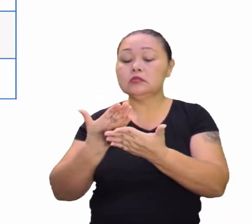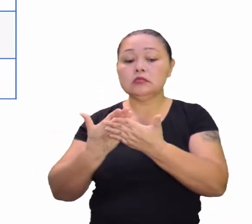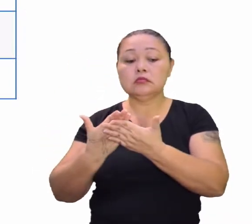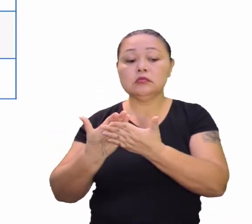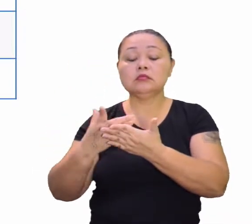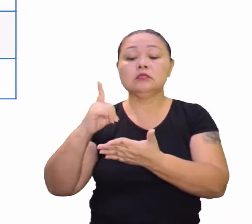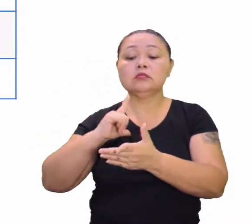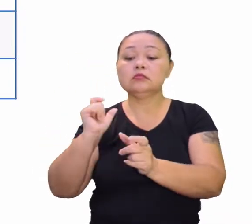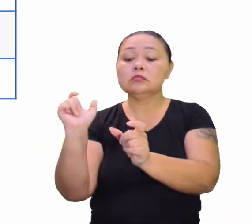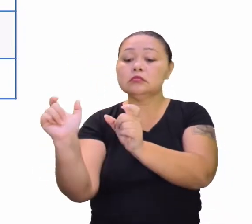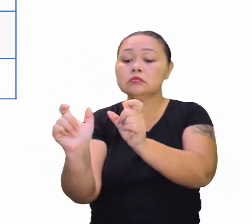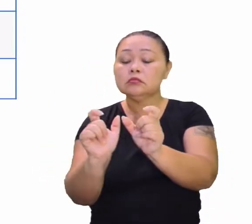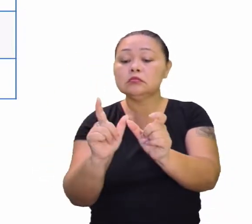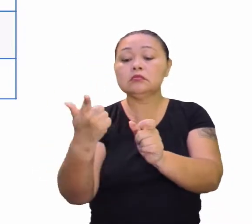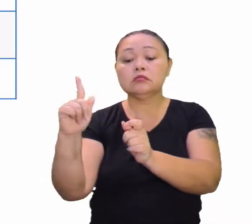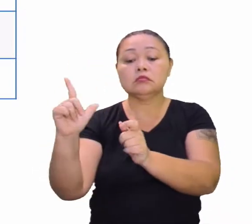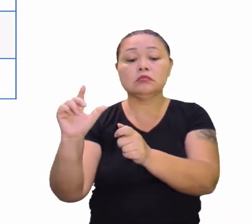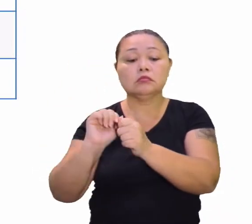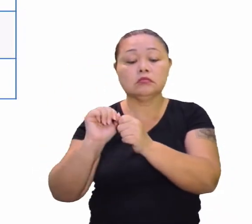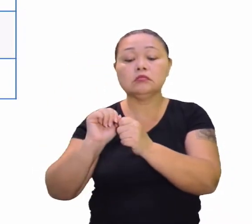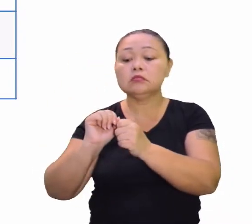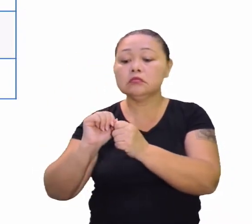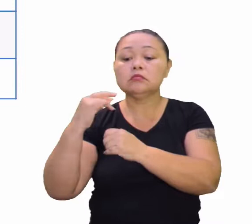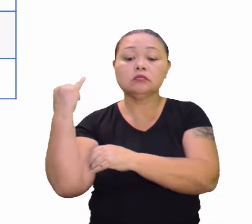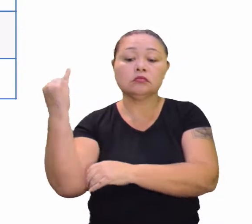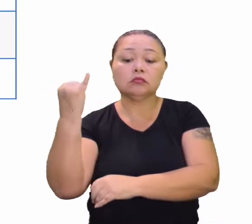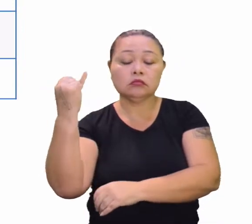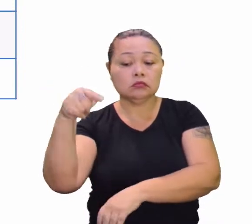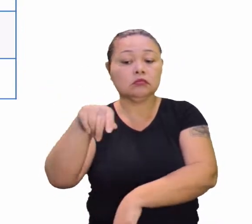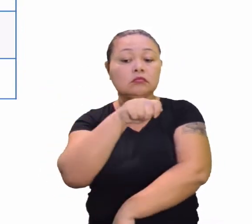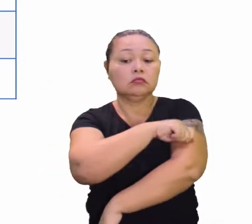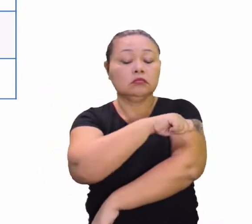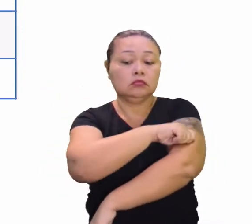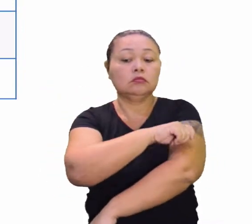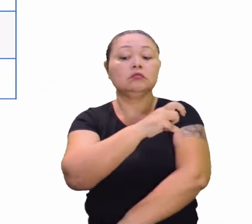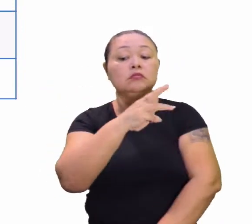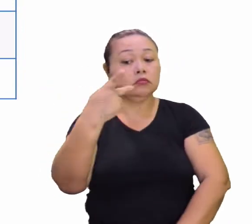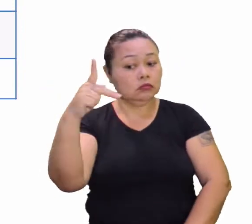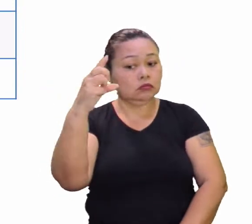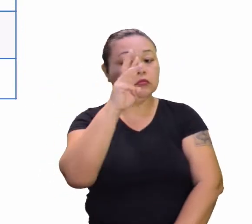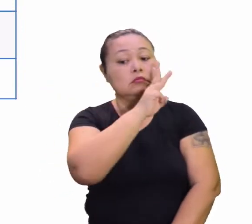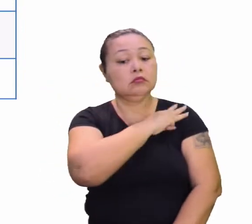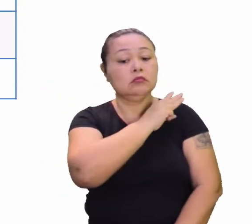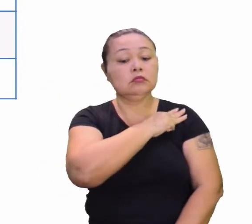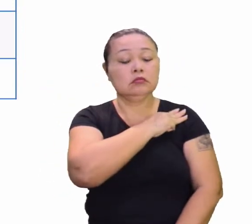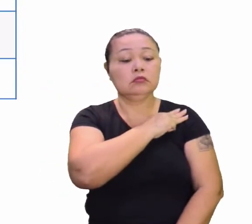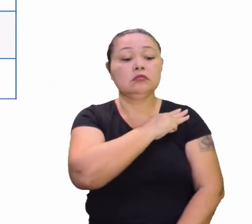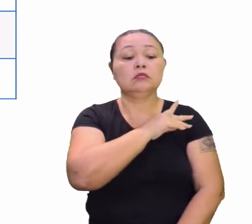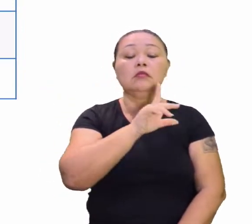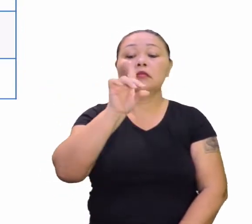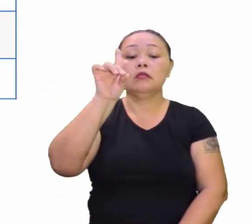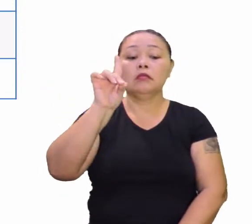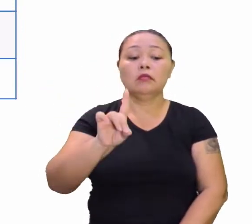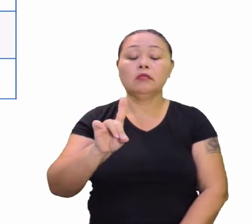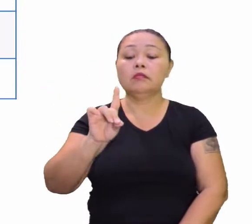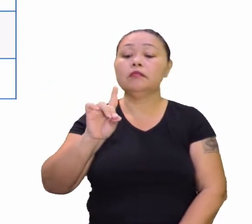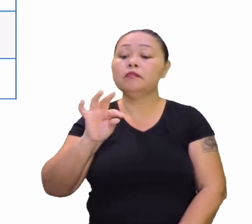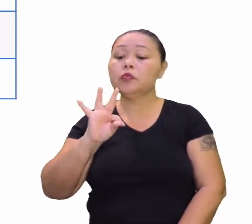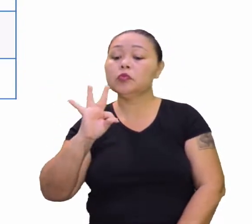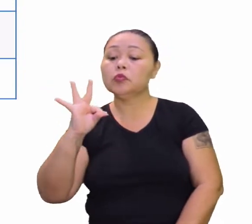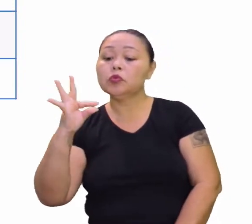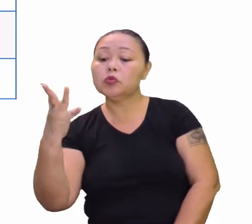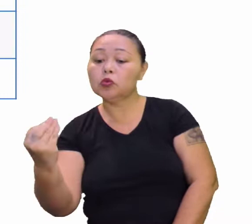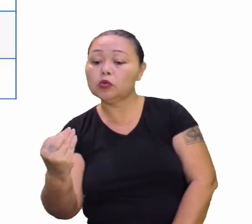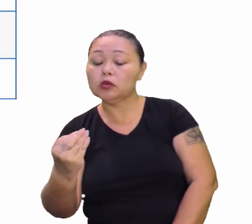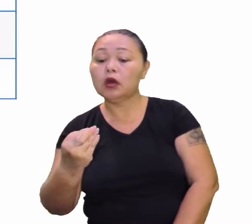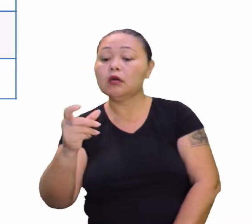Então, é termo da geografia, né, bem importante para esse aluno do terceiro ano. Densidade demográfica é o total de habitantes